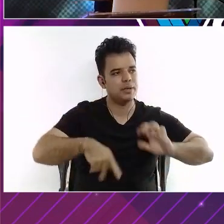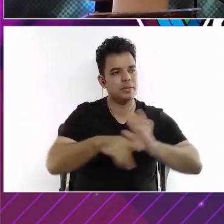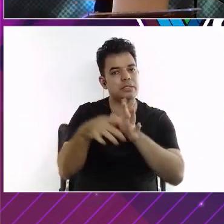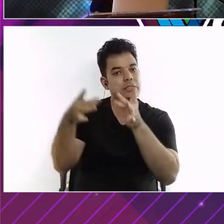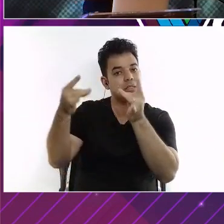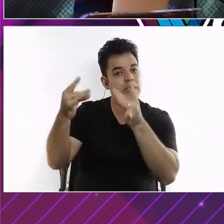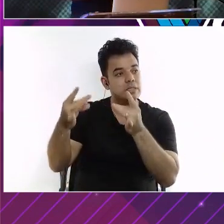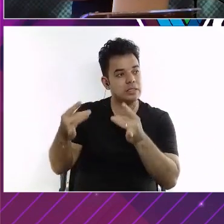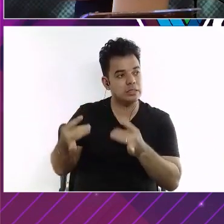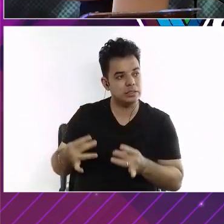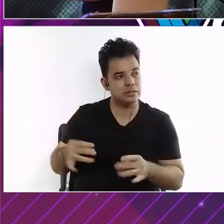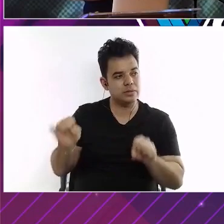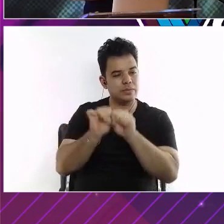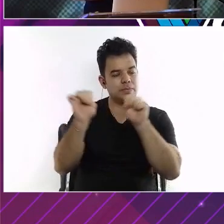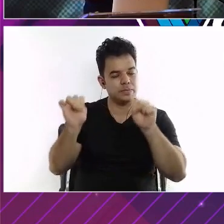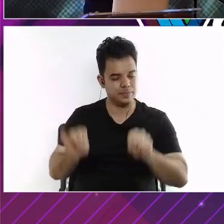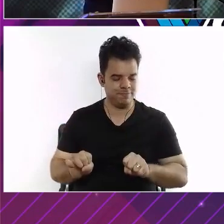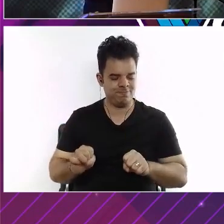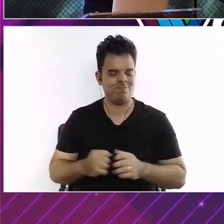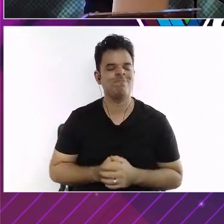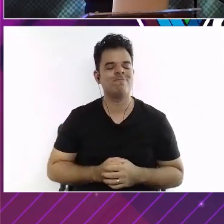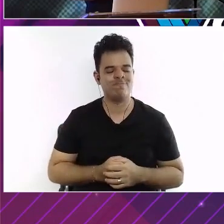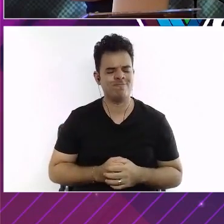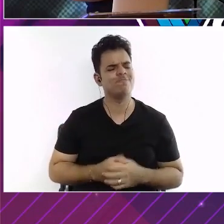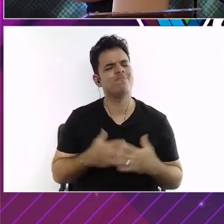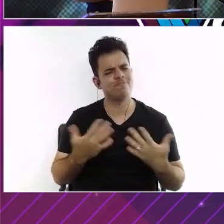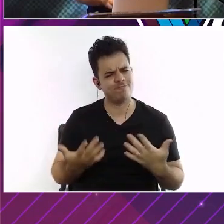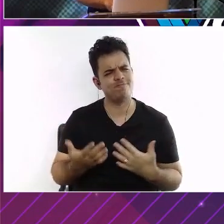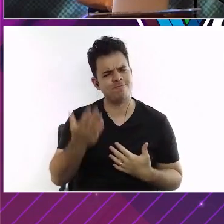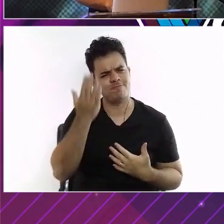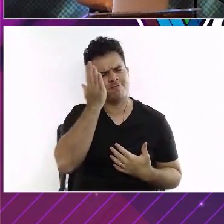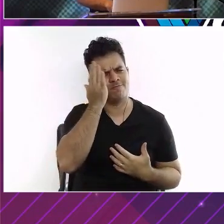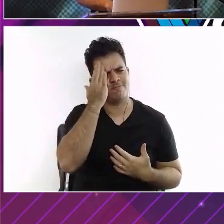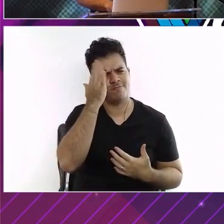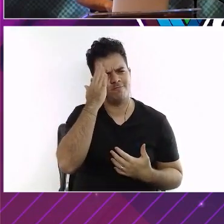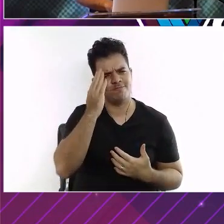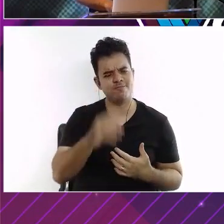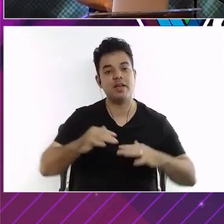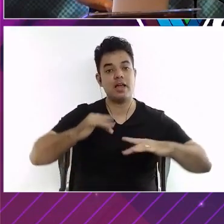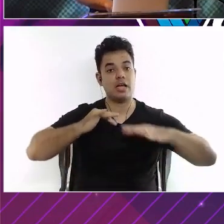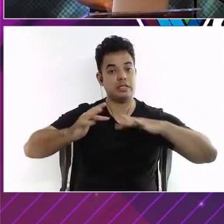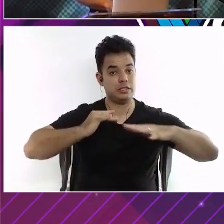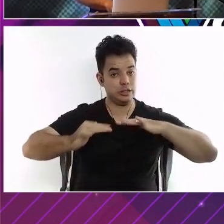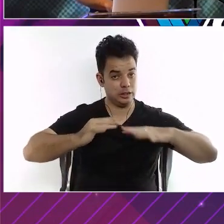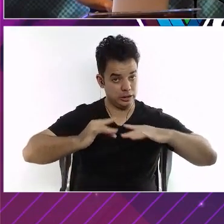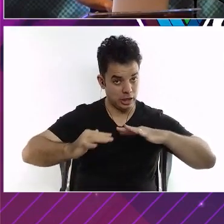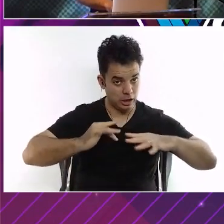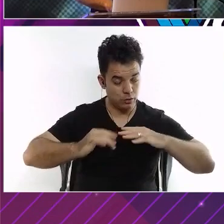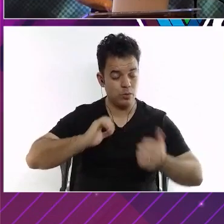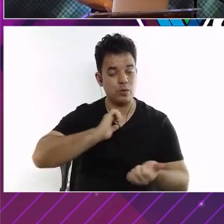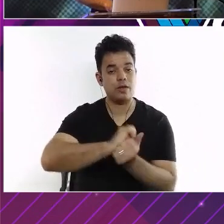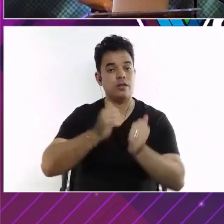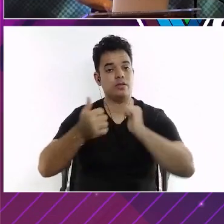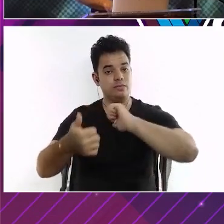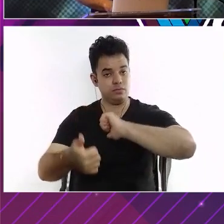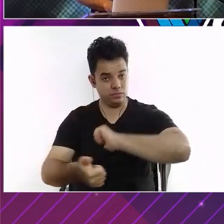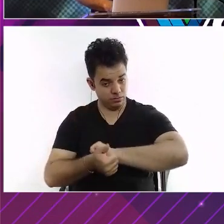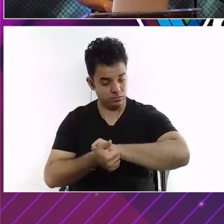sistemas. Teoricamente, a gente tem, com Agile, flexibilidade e adaptabilidade para